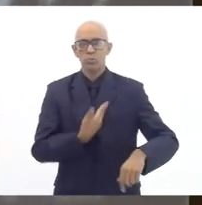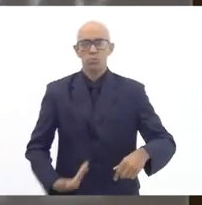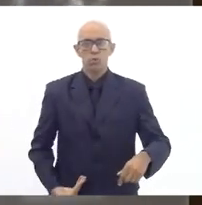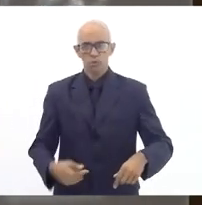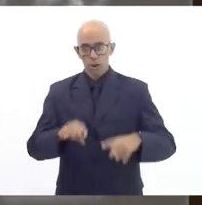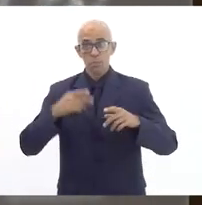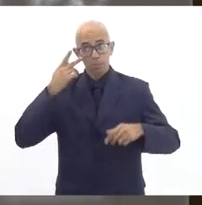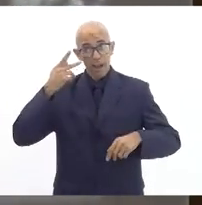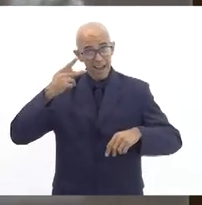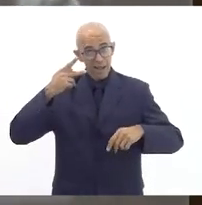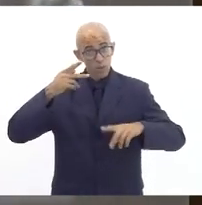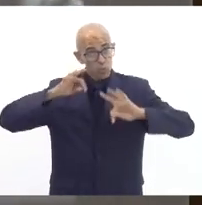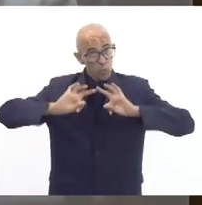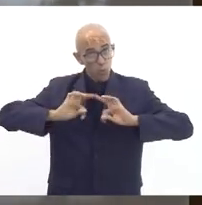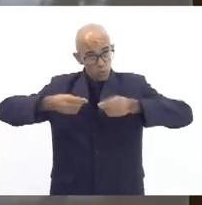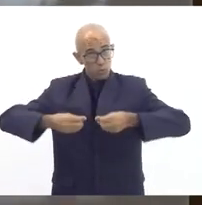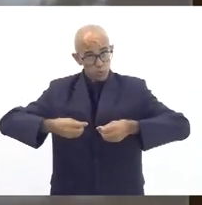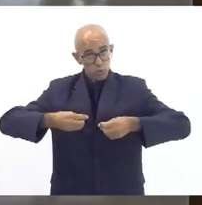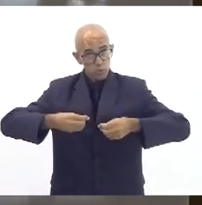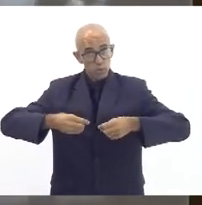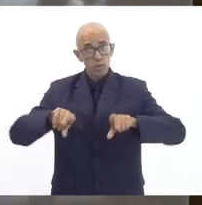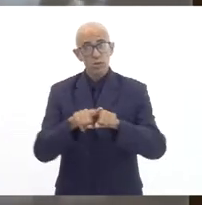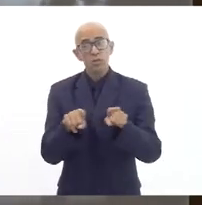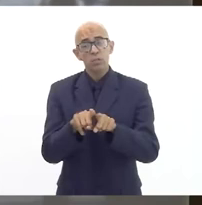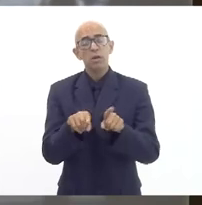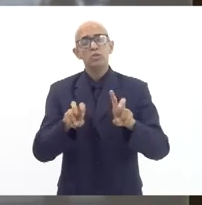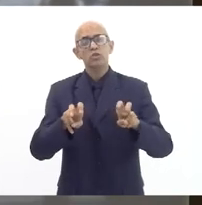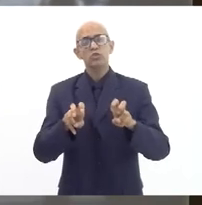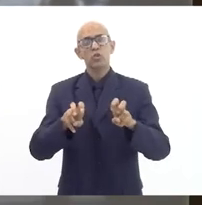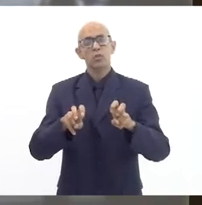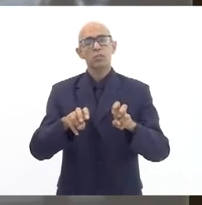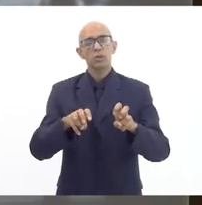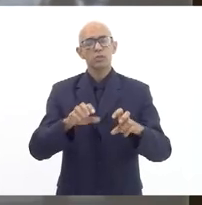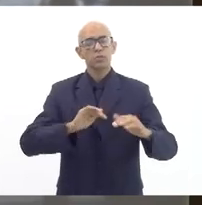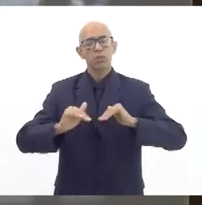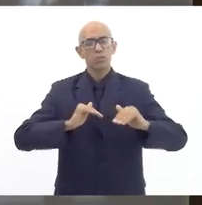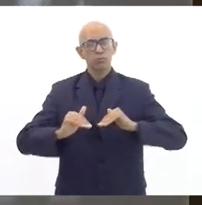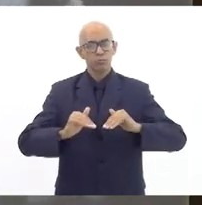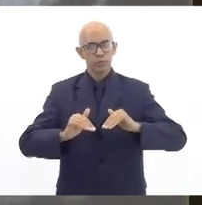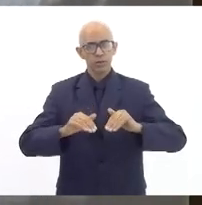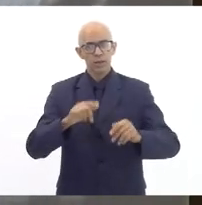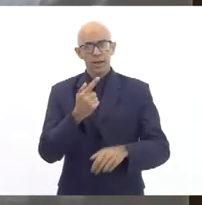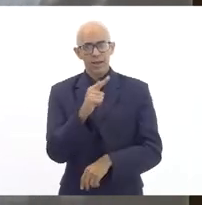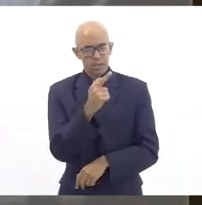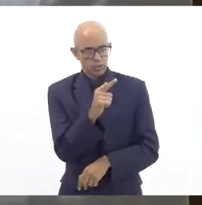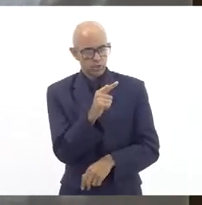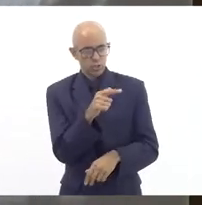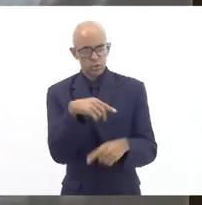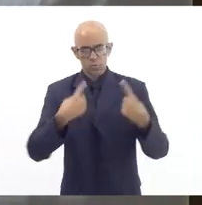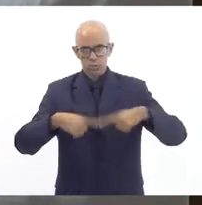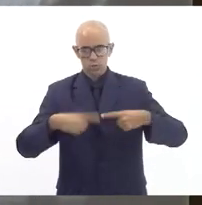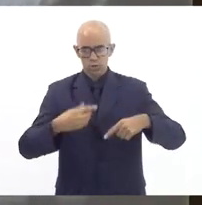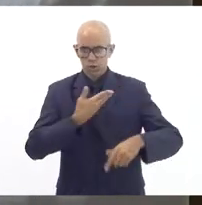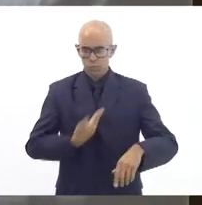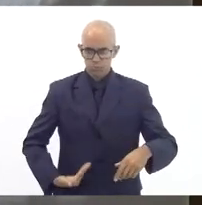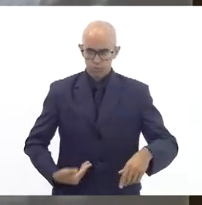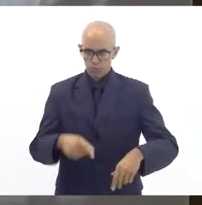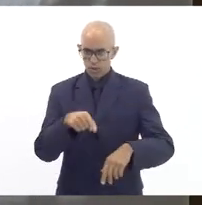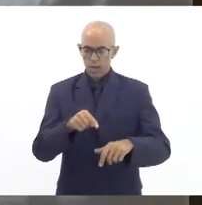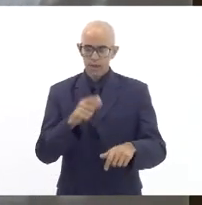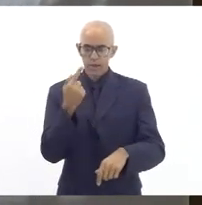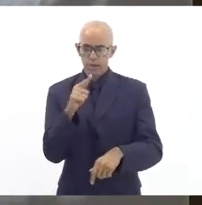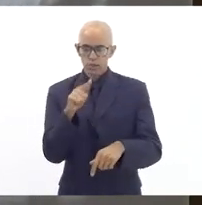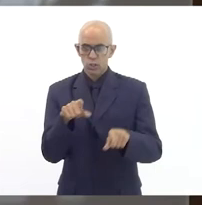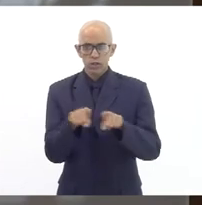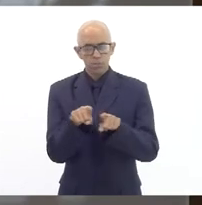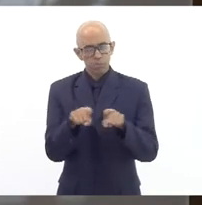que não... Sobre o deslocamento, garantir política pública para todos significa garantir a possibilidade de deslocamento e de acesso